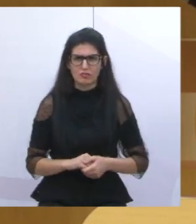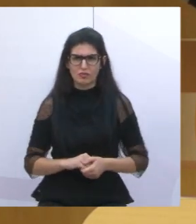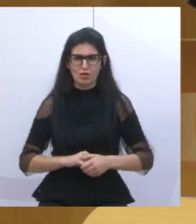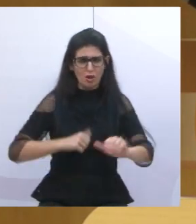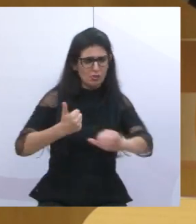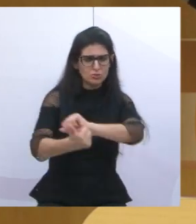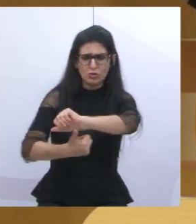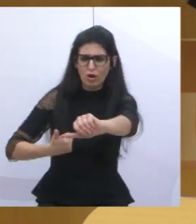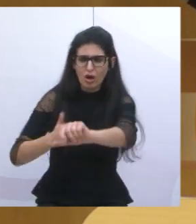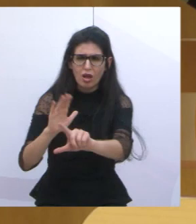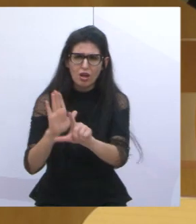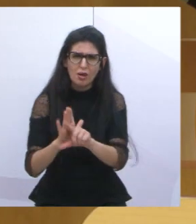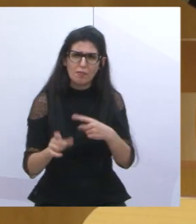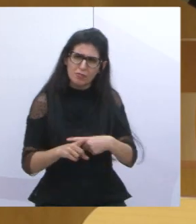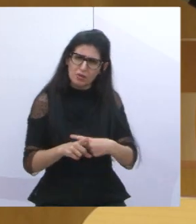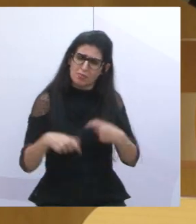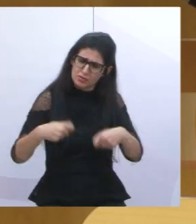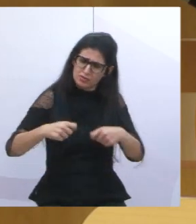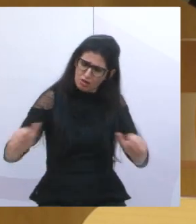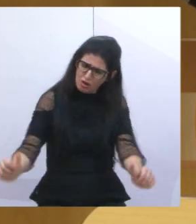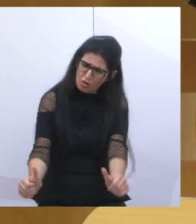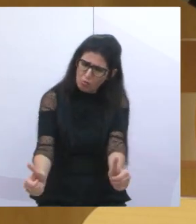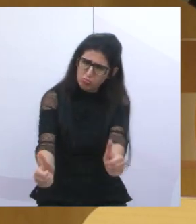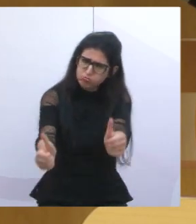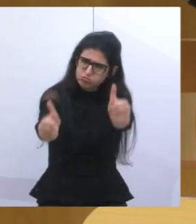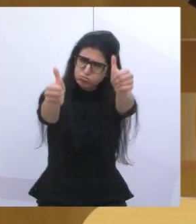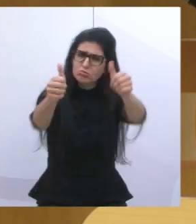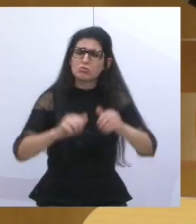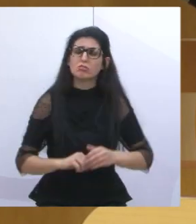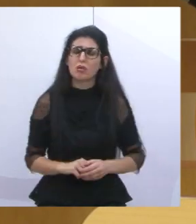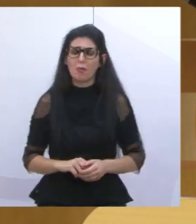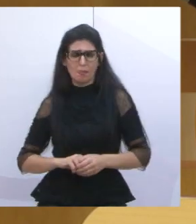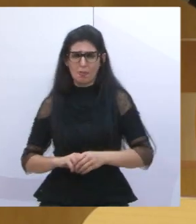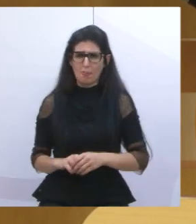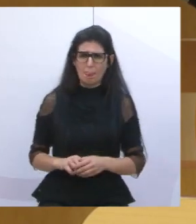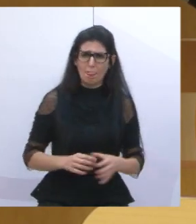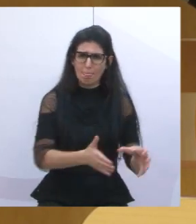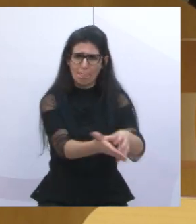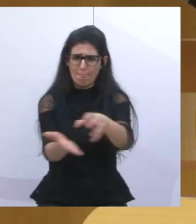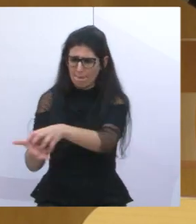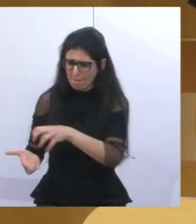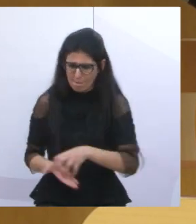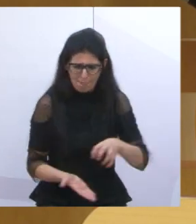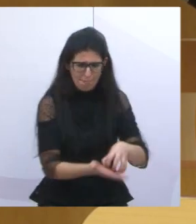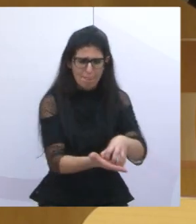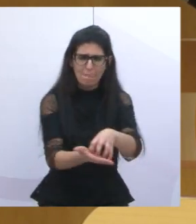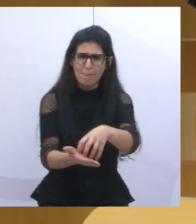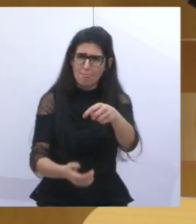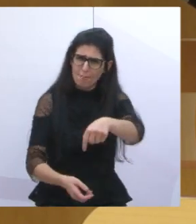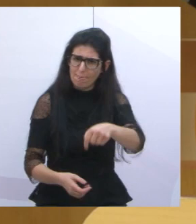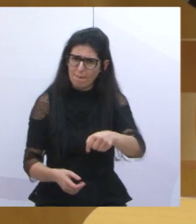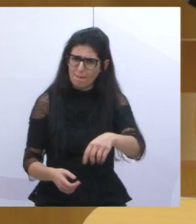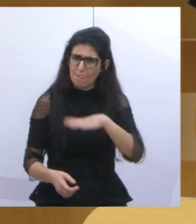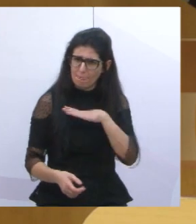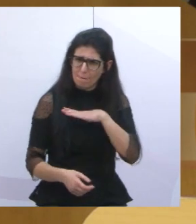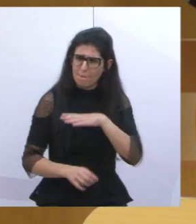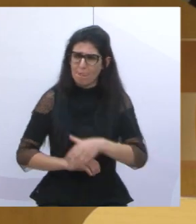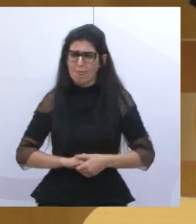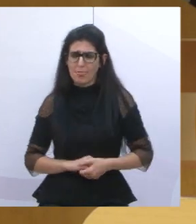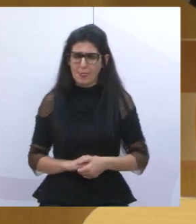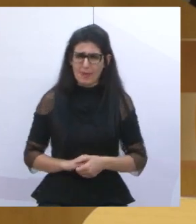a qualidade e a eficiência dos serviços prestados pela municipalidade, que